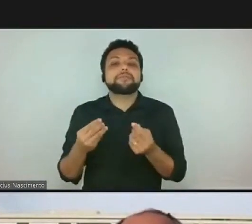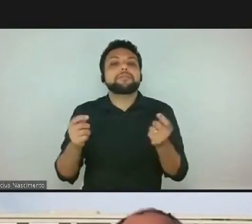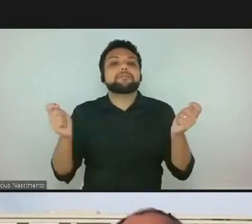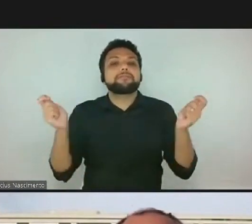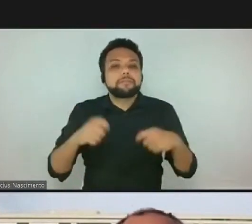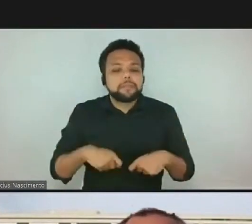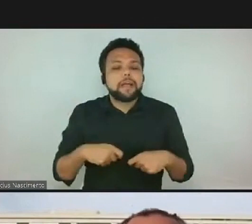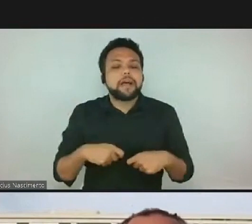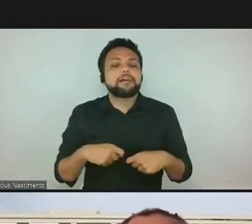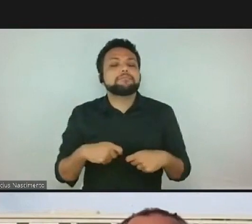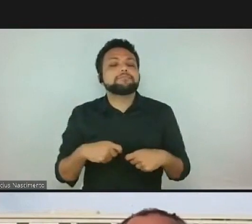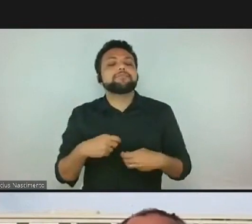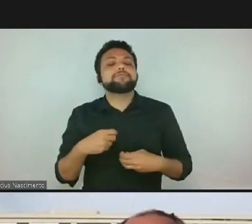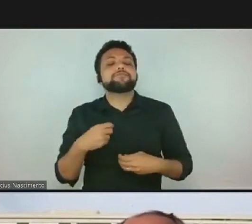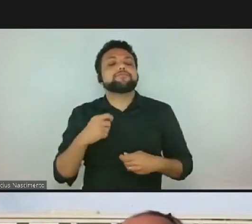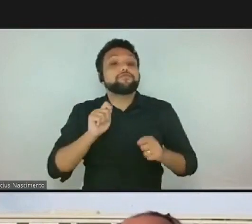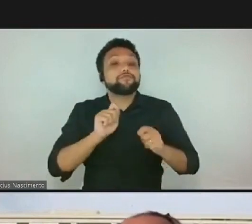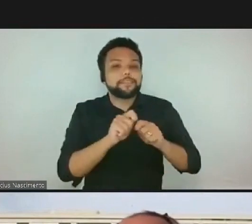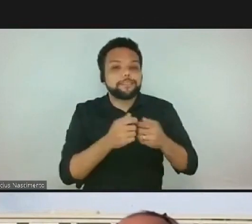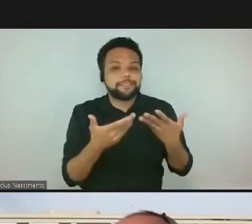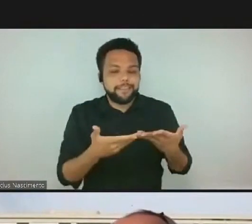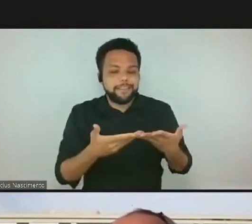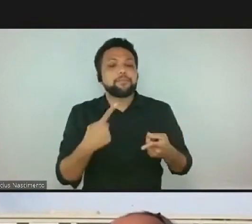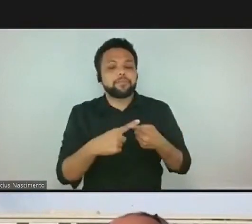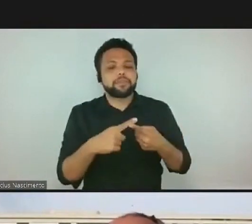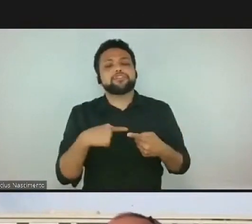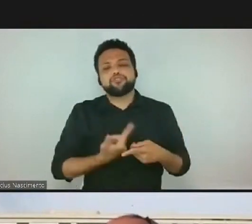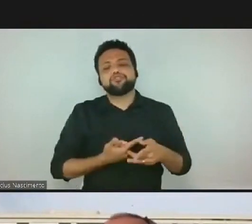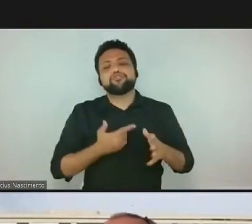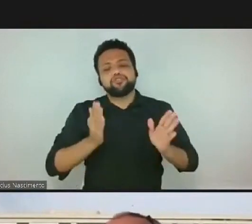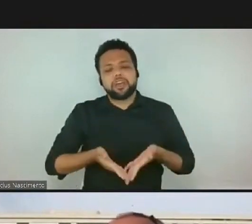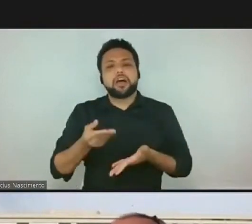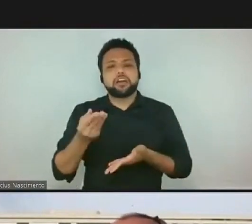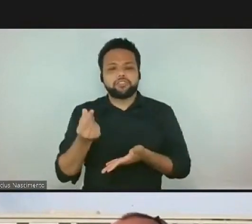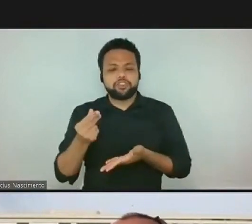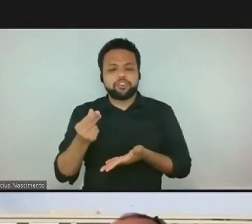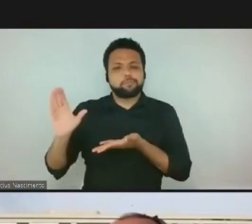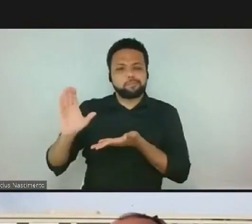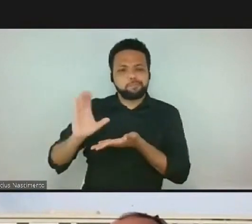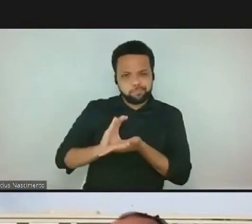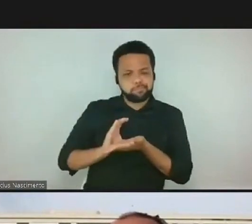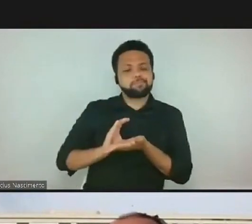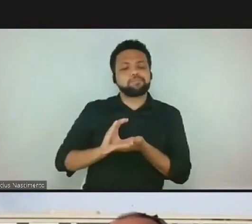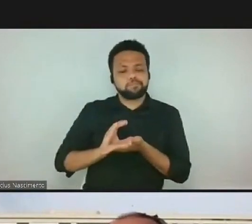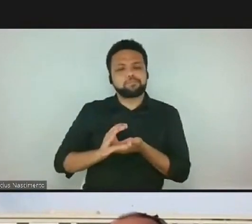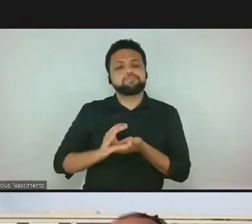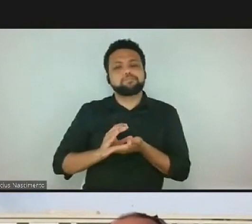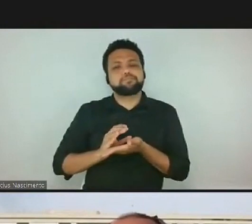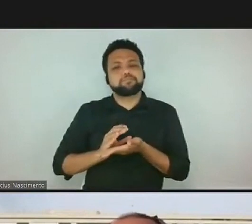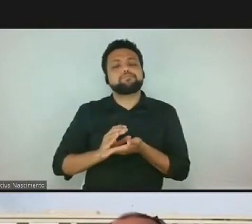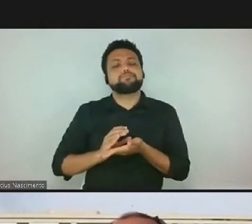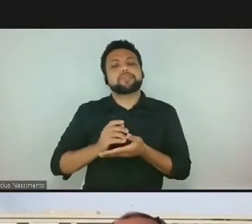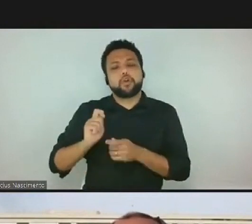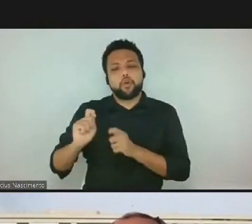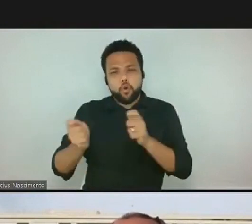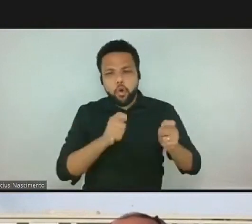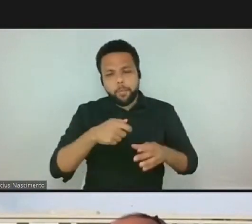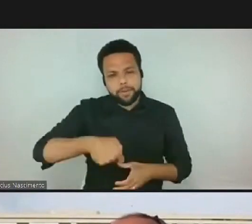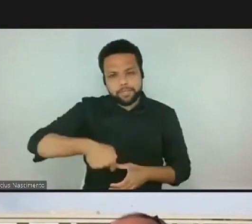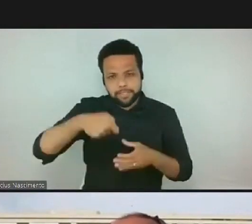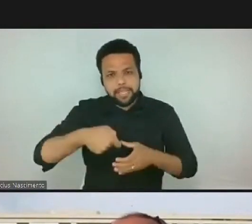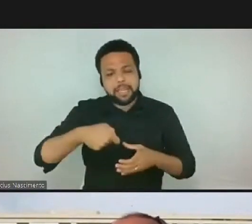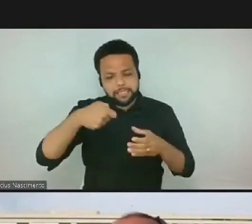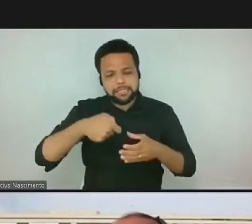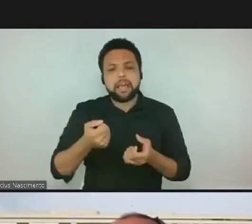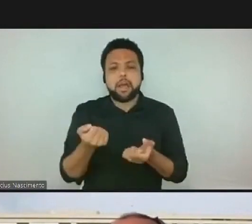operacionalizar, porque até então a gente recebia recursos e fazia entrega dessas cestas. Algumas empresas